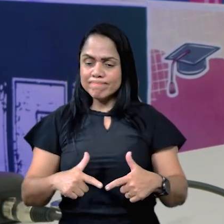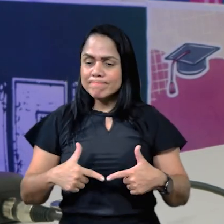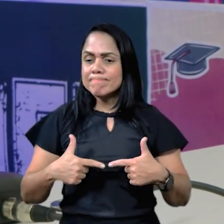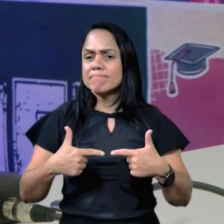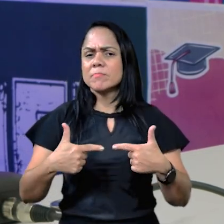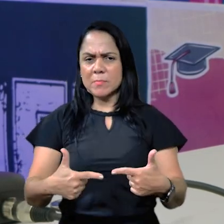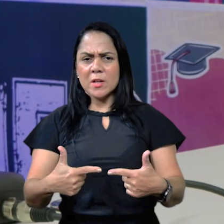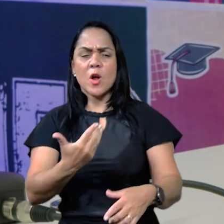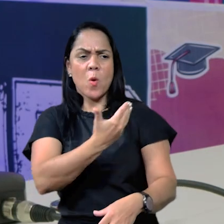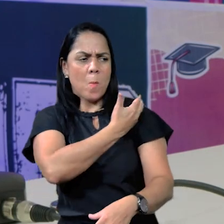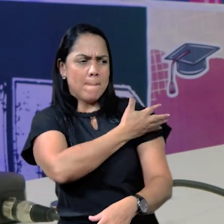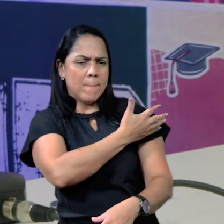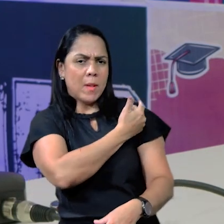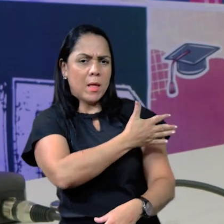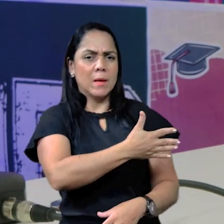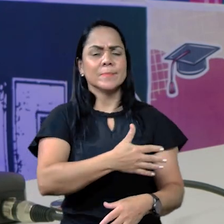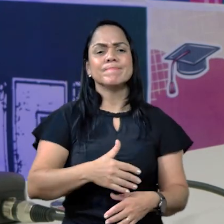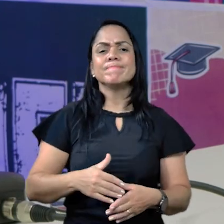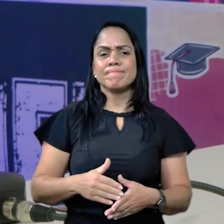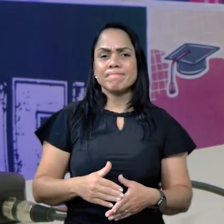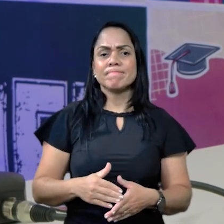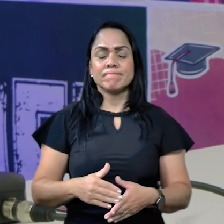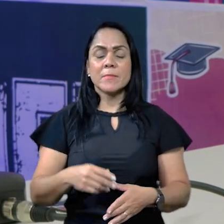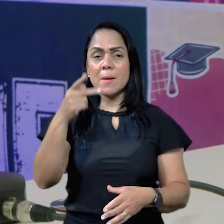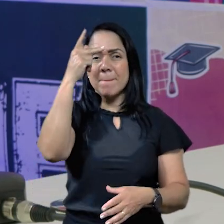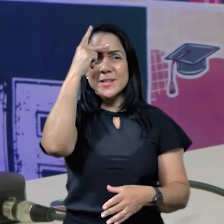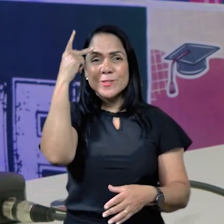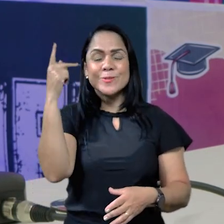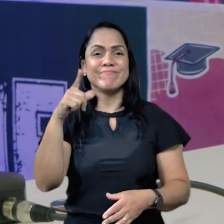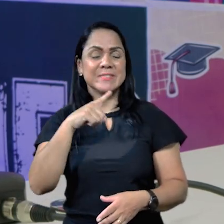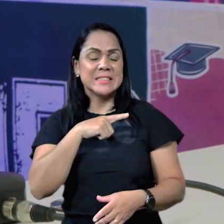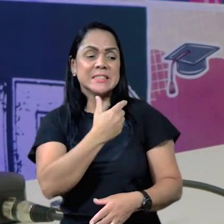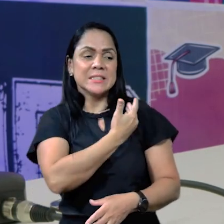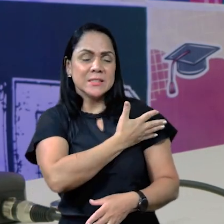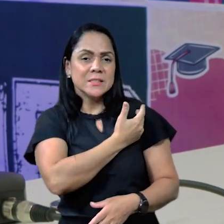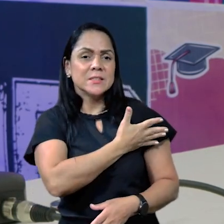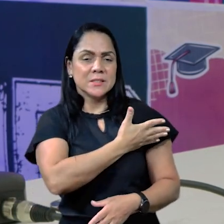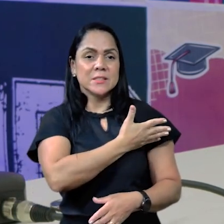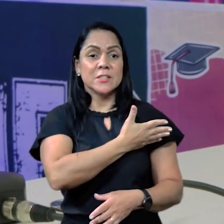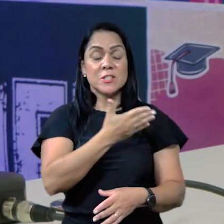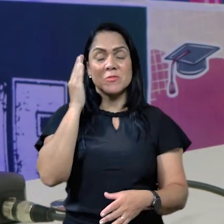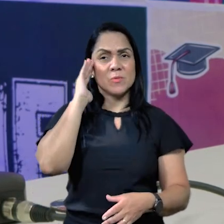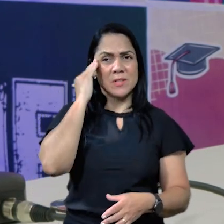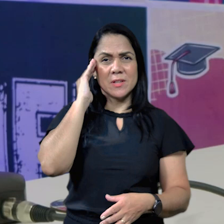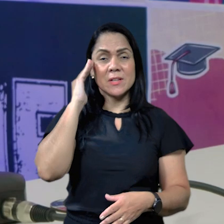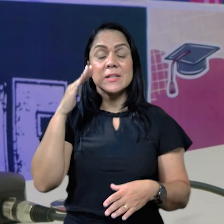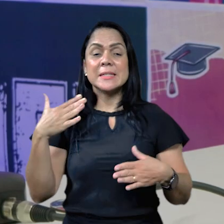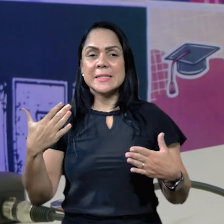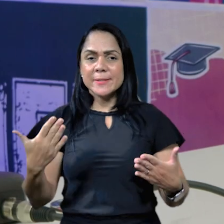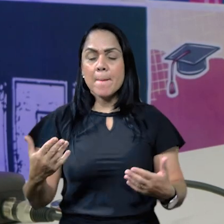qualquer preconceito, qualquer sem pessoa sem noção, né, uhum, e vão não busca entender. Então eles usam